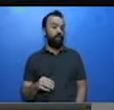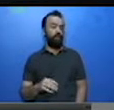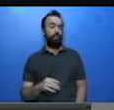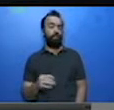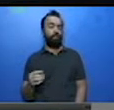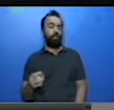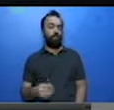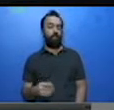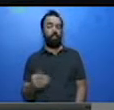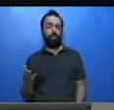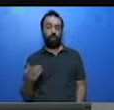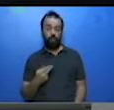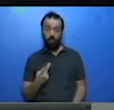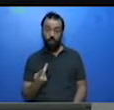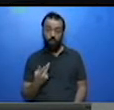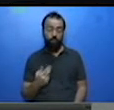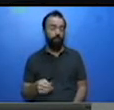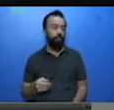Certo?